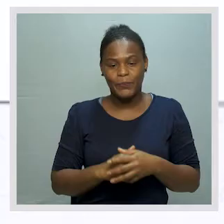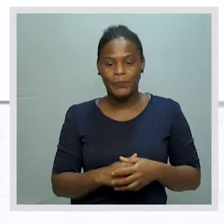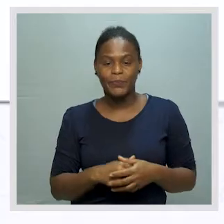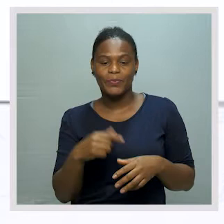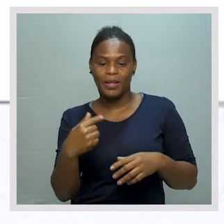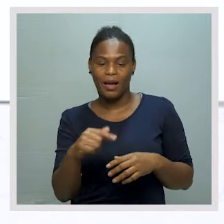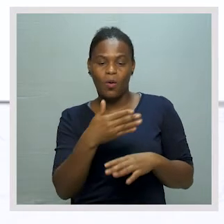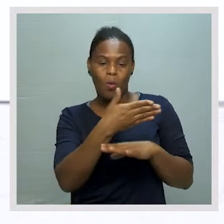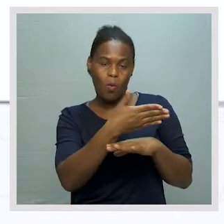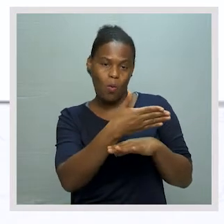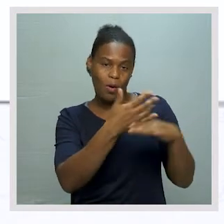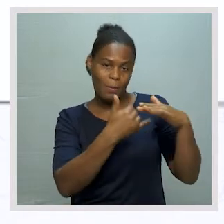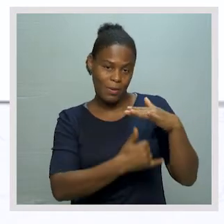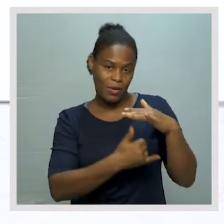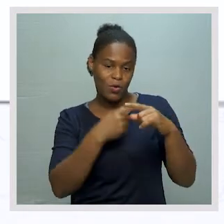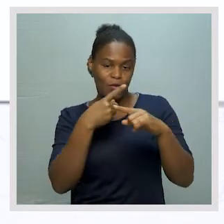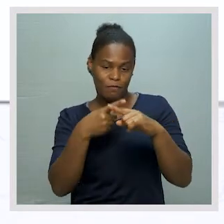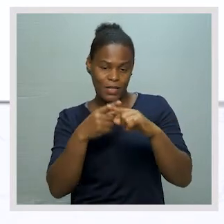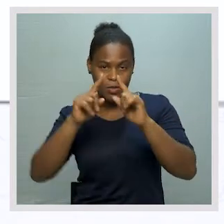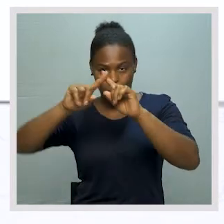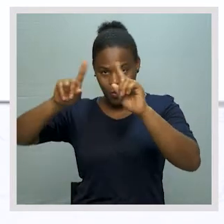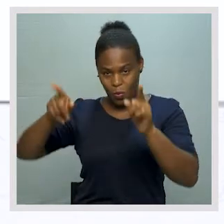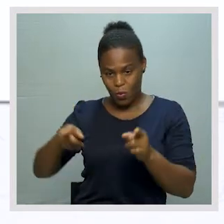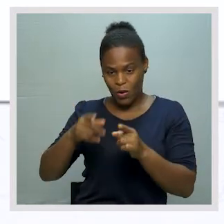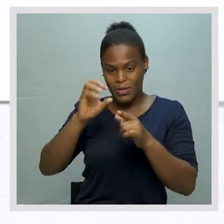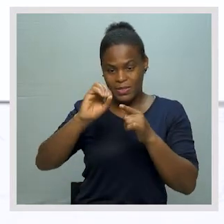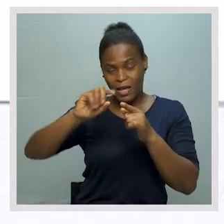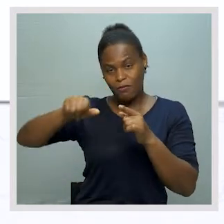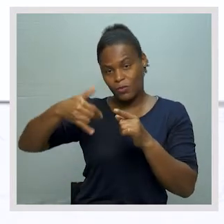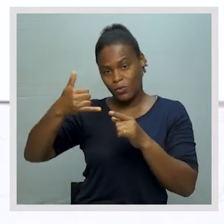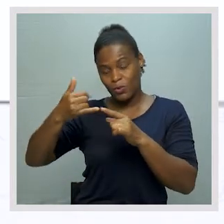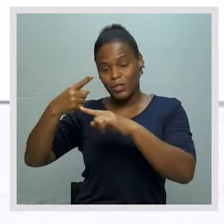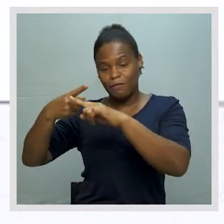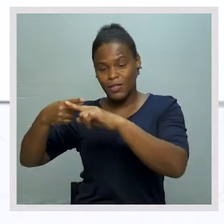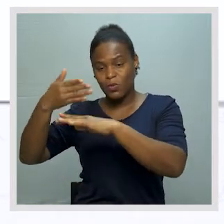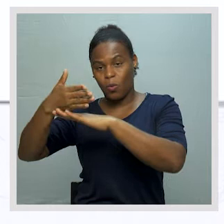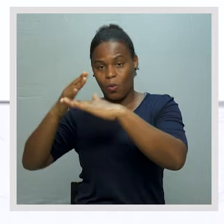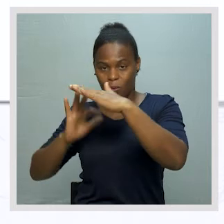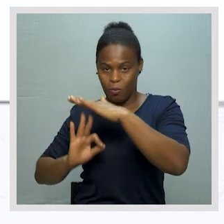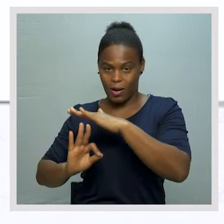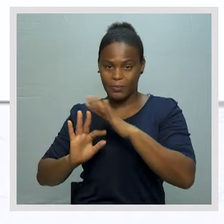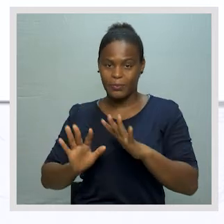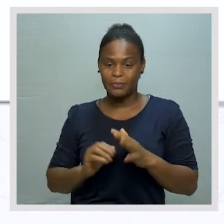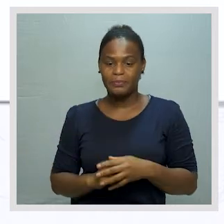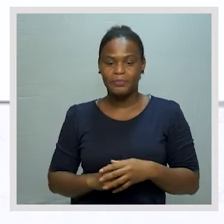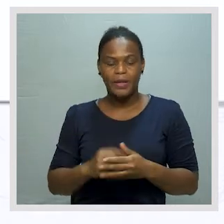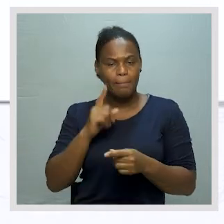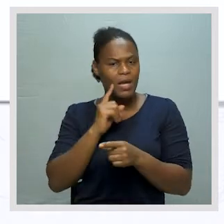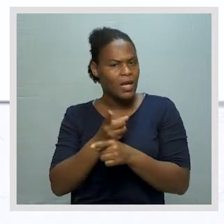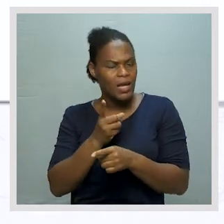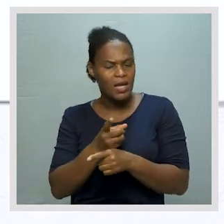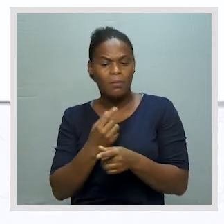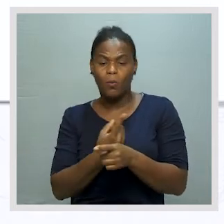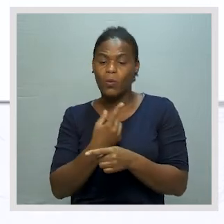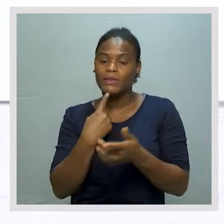temos 1/2 vezes, abrir parênteses, 0,2 vezes 1/4. É a mesma